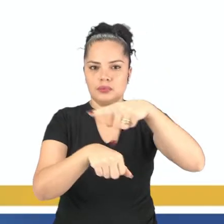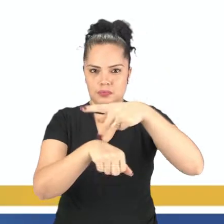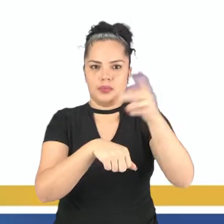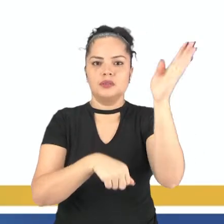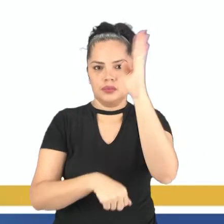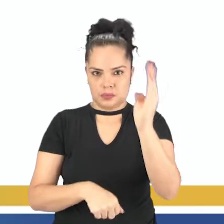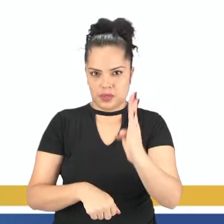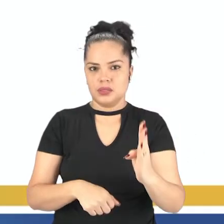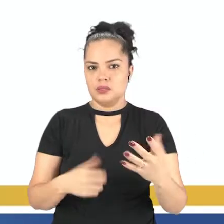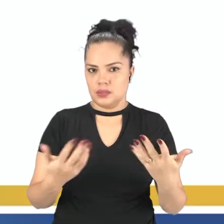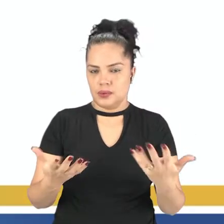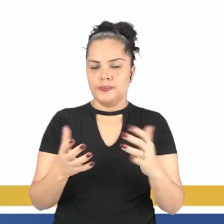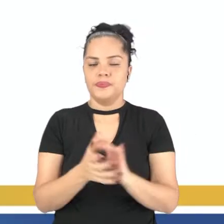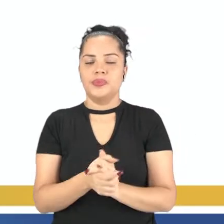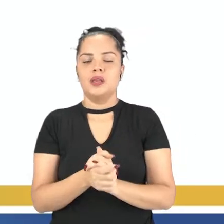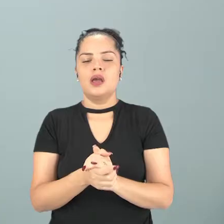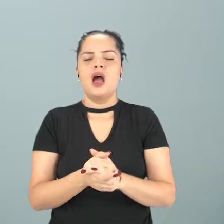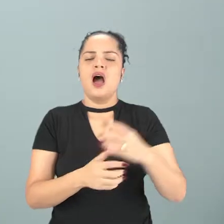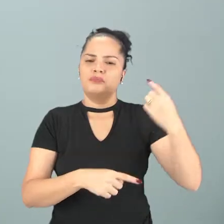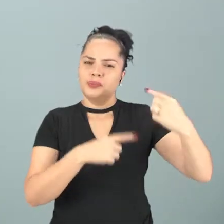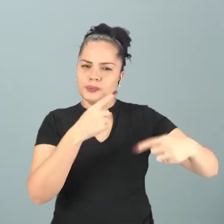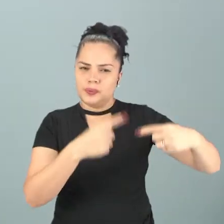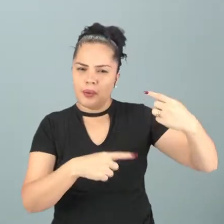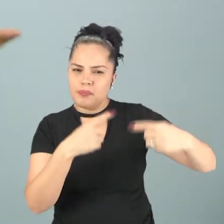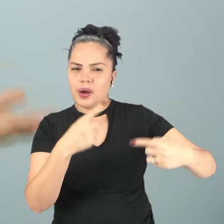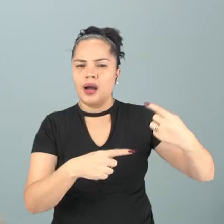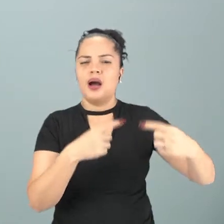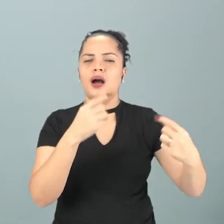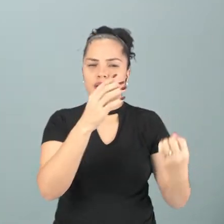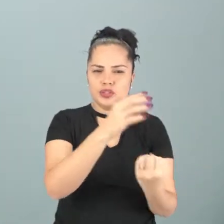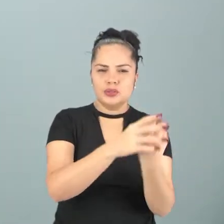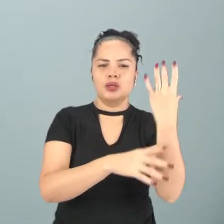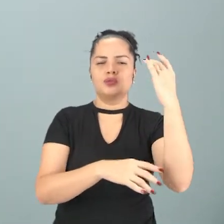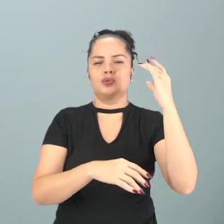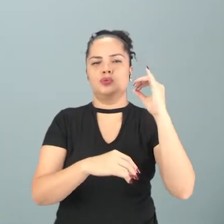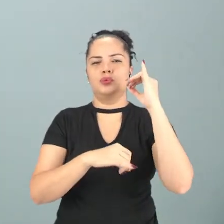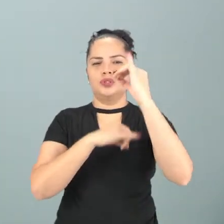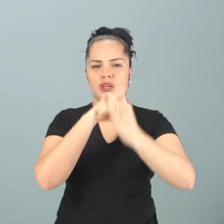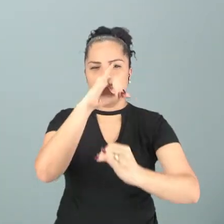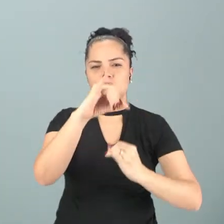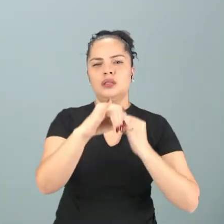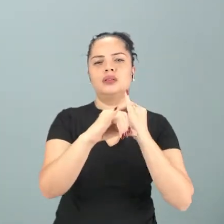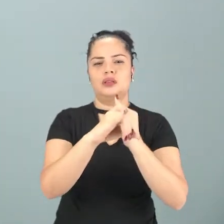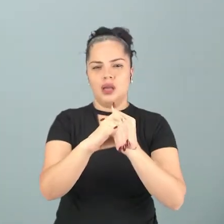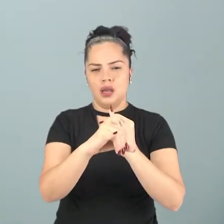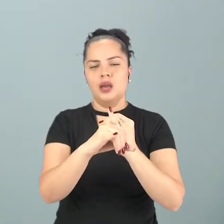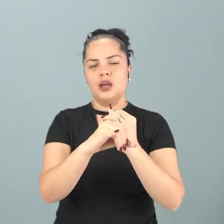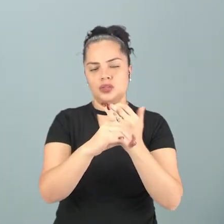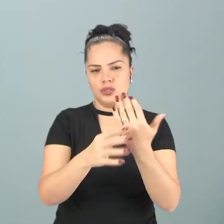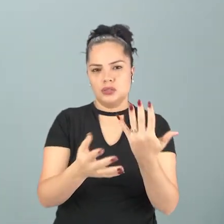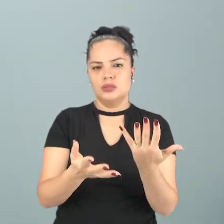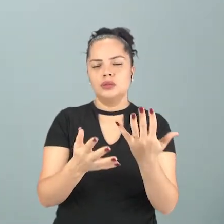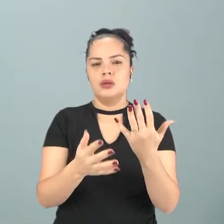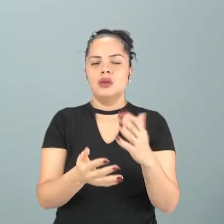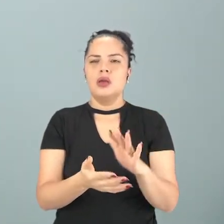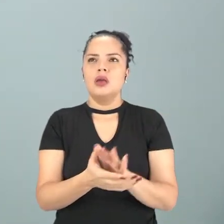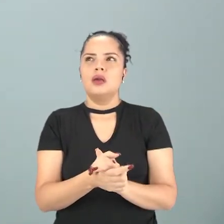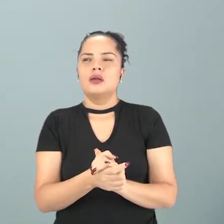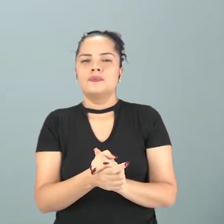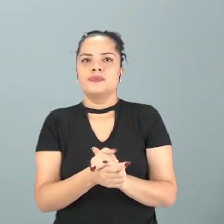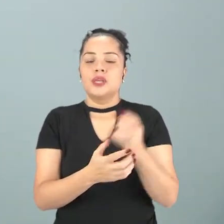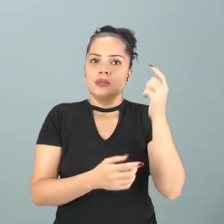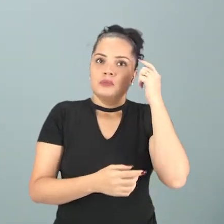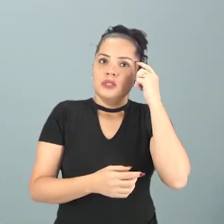ainda mais em torno de todos esses debates que surgem em redes sociais, na internet, muita gente meio